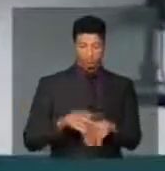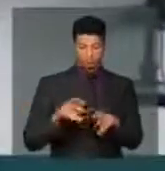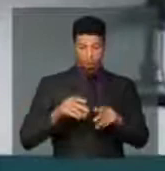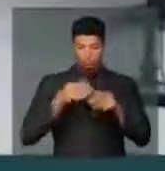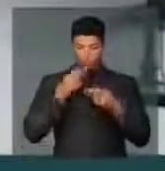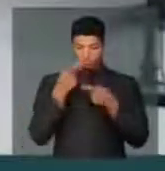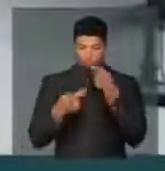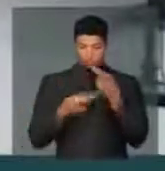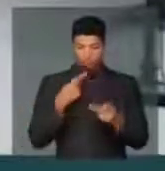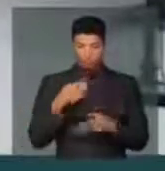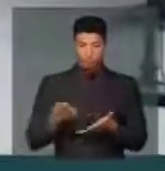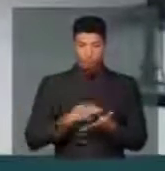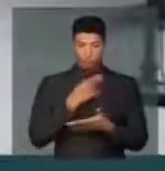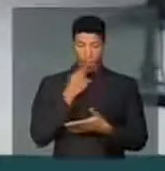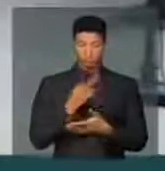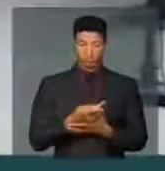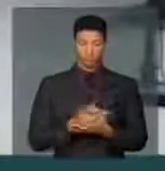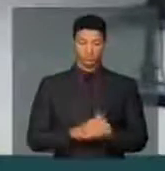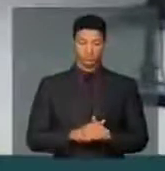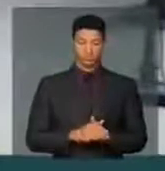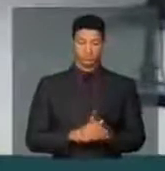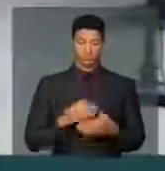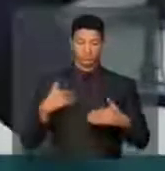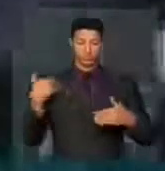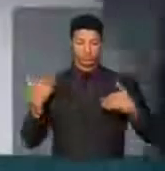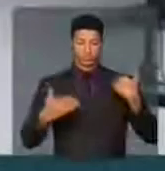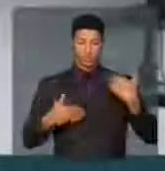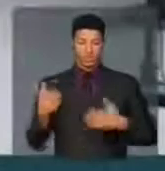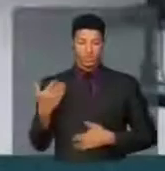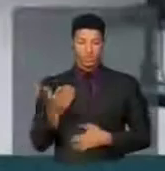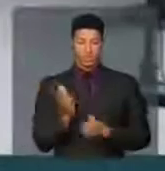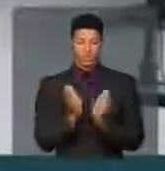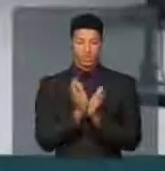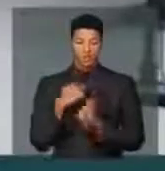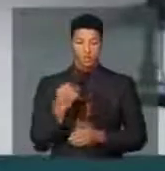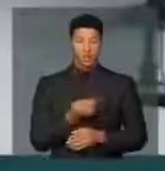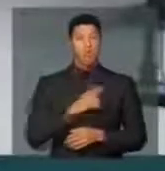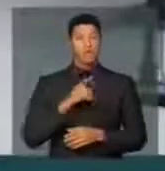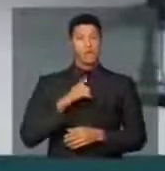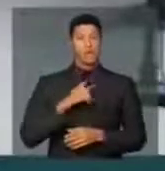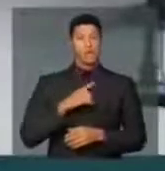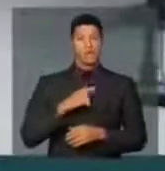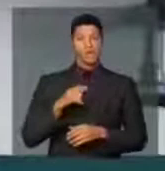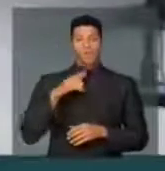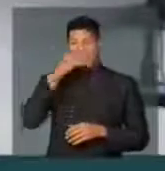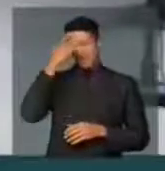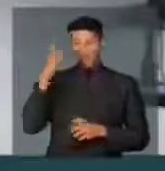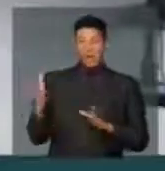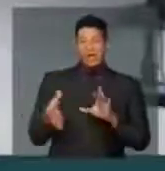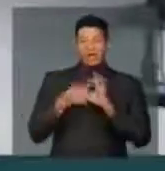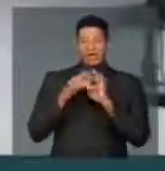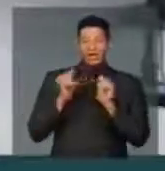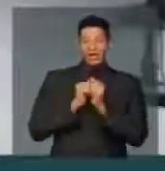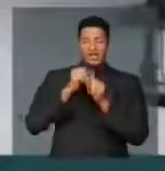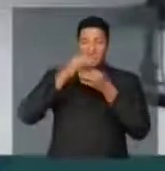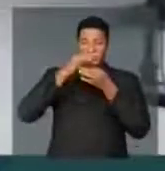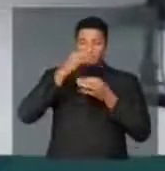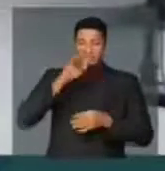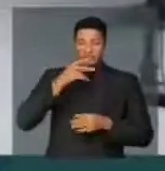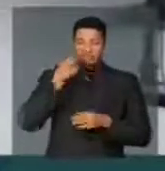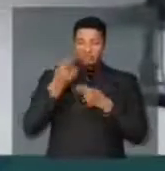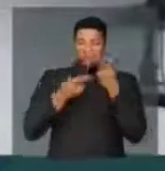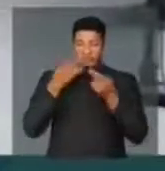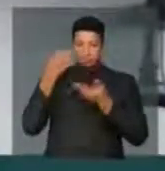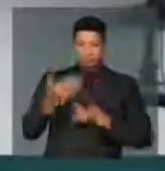plenário apenas para fazer um registro da alegria da nossa bancada em tê-lo como um dos seus integrantes, porque o discurso que Vossa Excelência